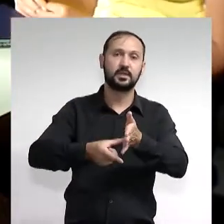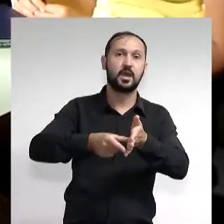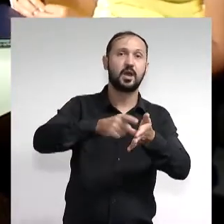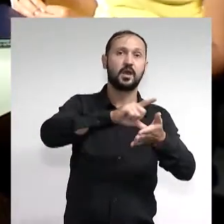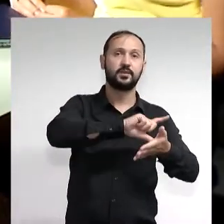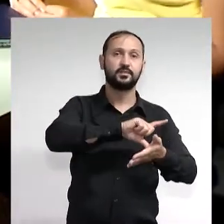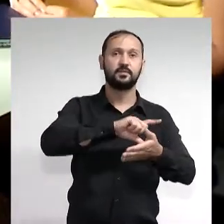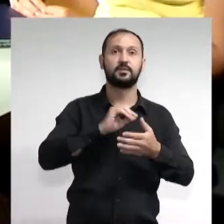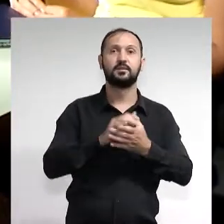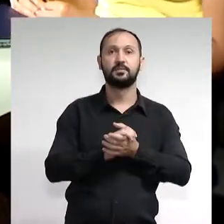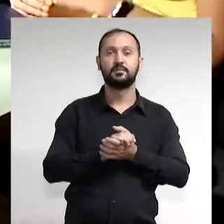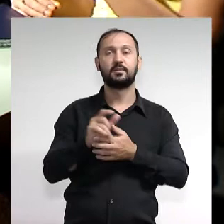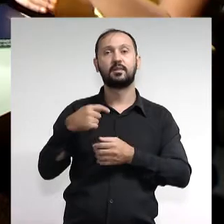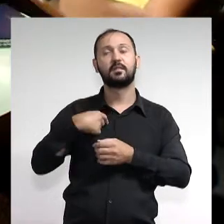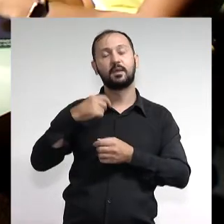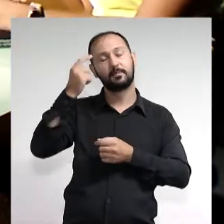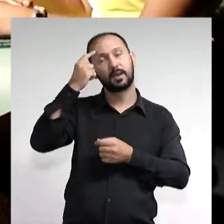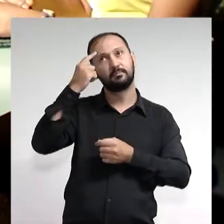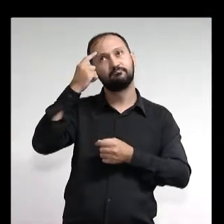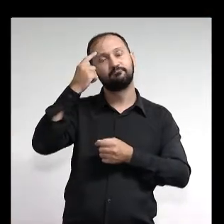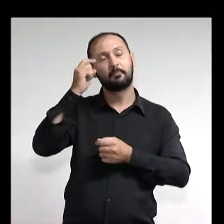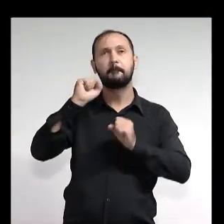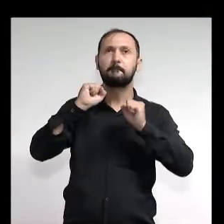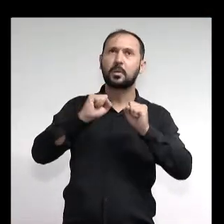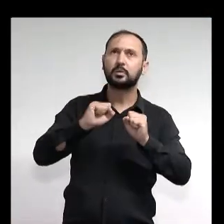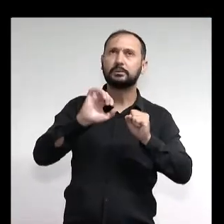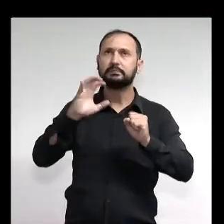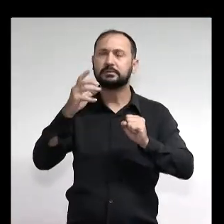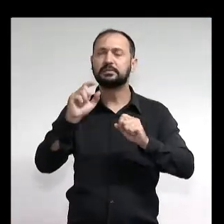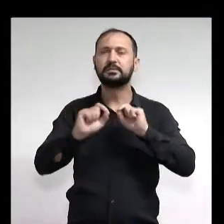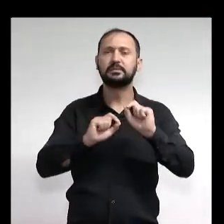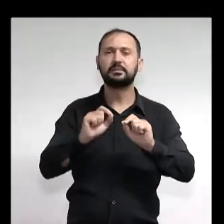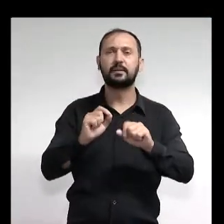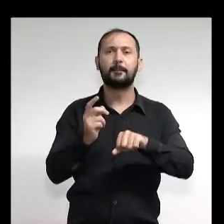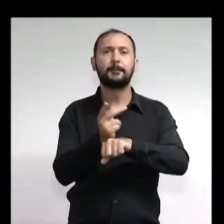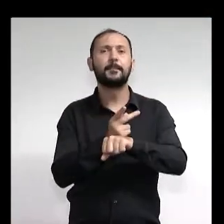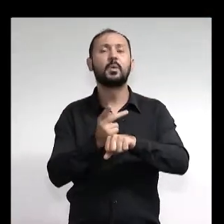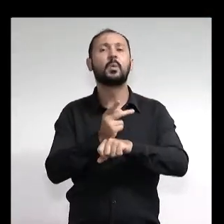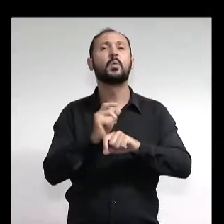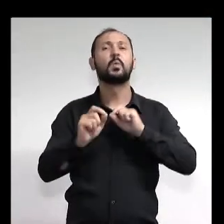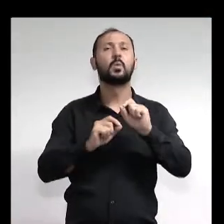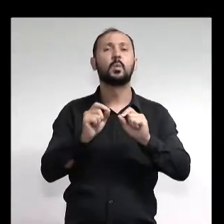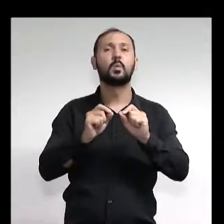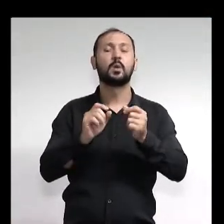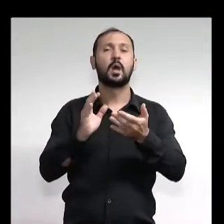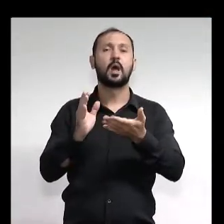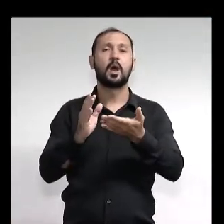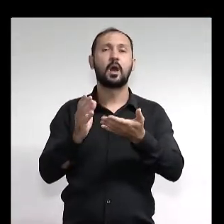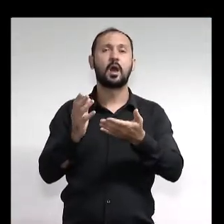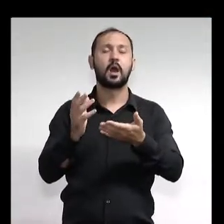iniciar mais cedo. Levanta-se uma hipótese, busca-se